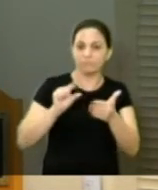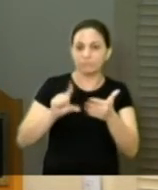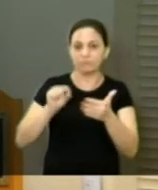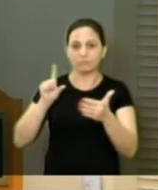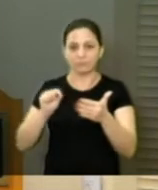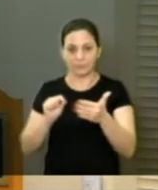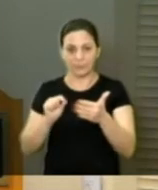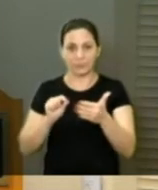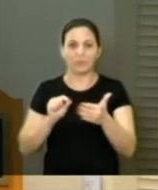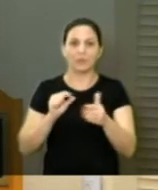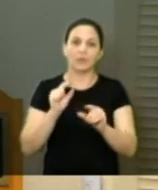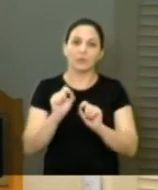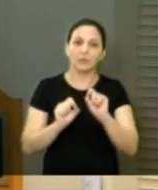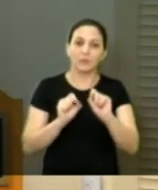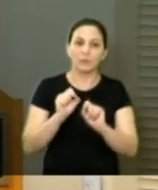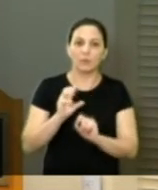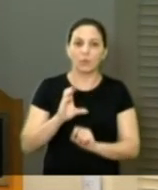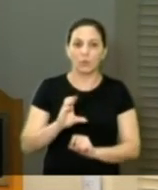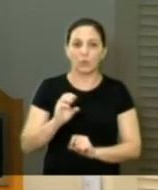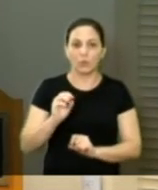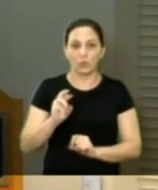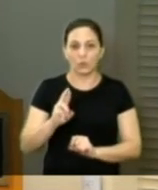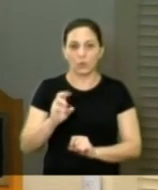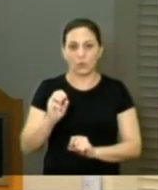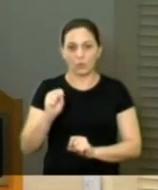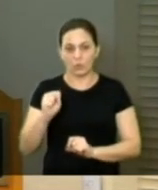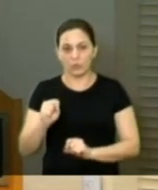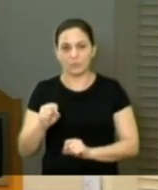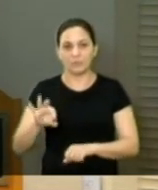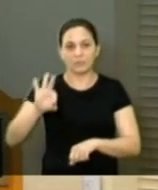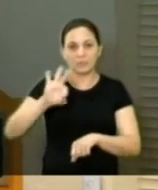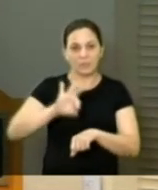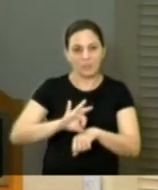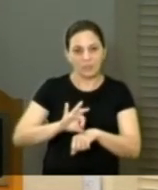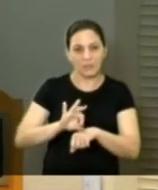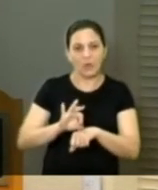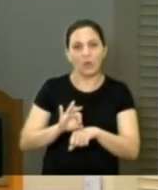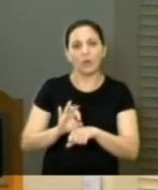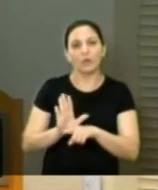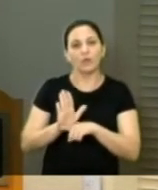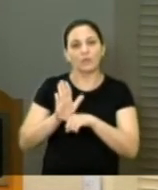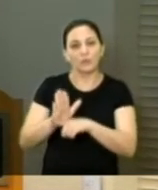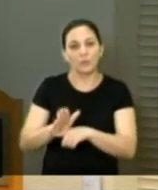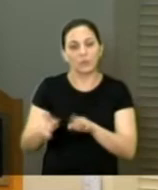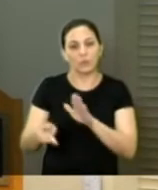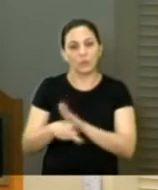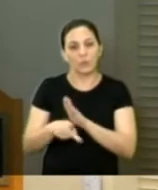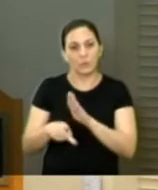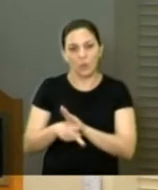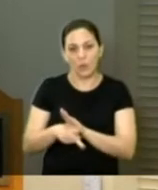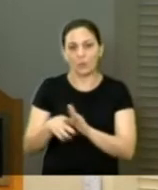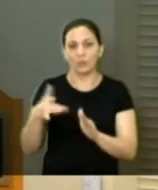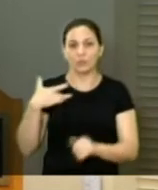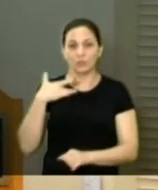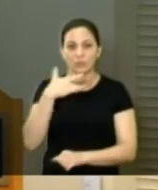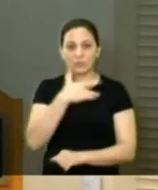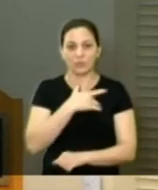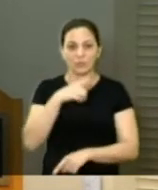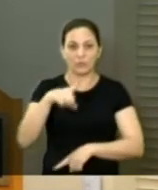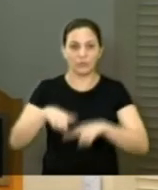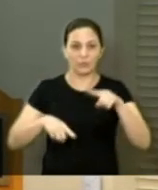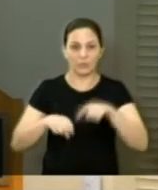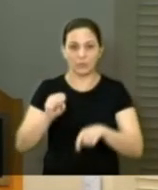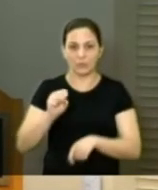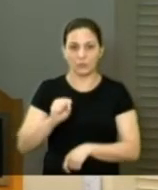prioridades elas são reguladas pelo CROSS. O CROSS é a Central de Regulação de Oferta de Serviços de Saúde. É uma ferramenta do Sistema de